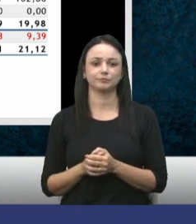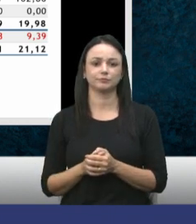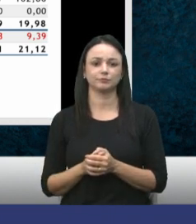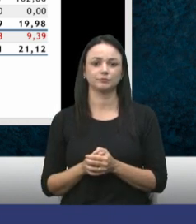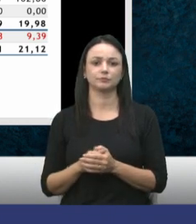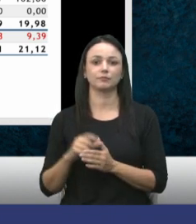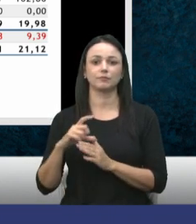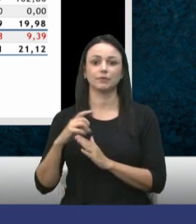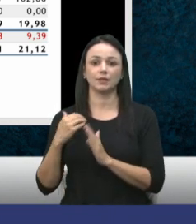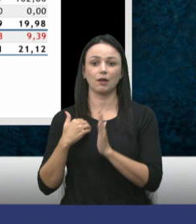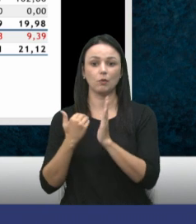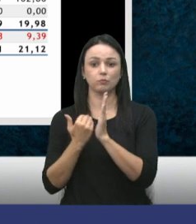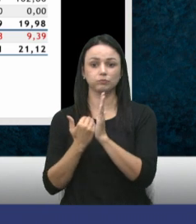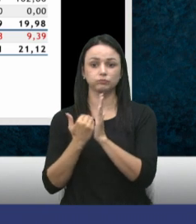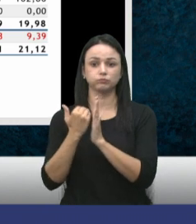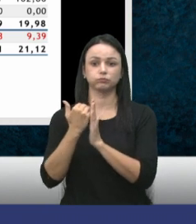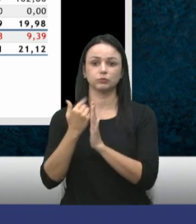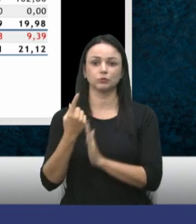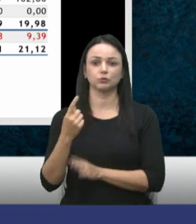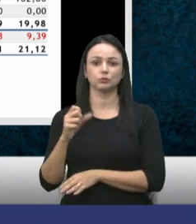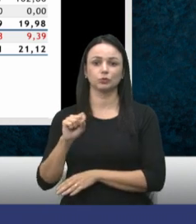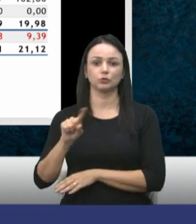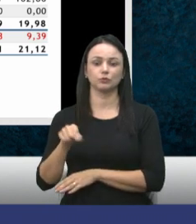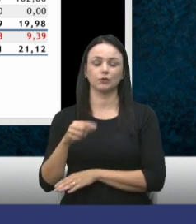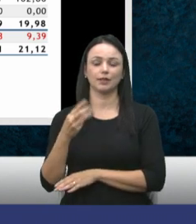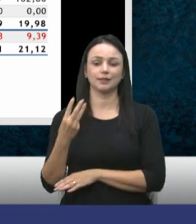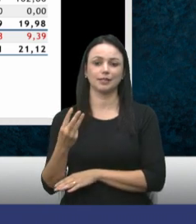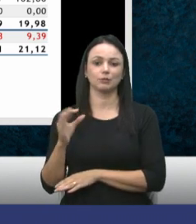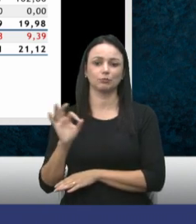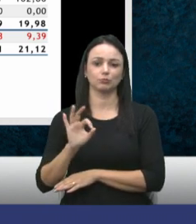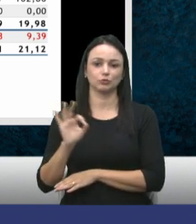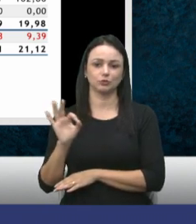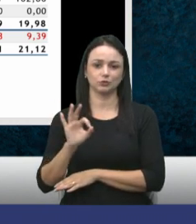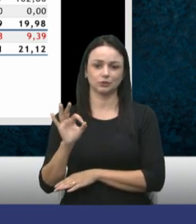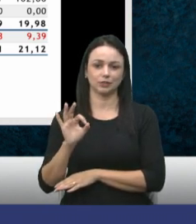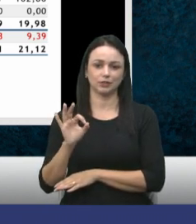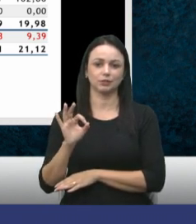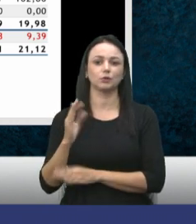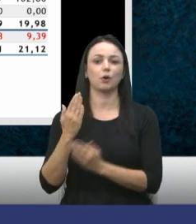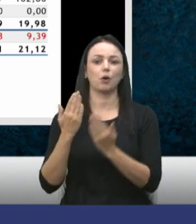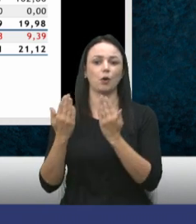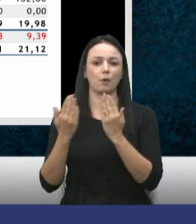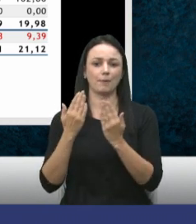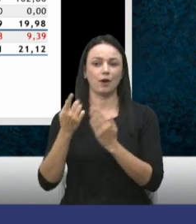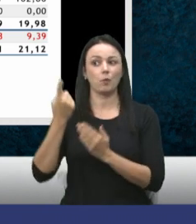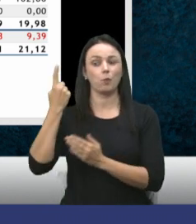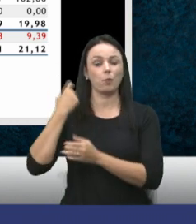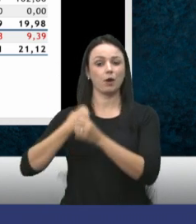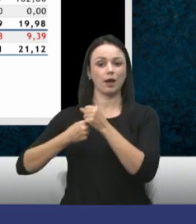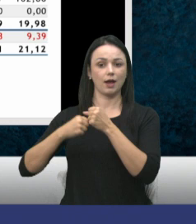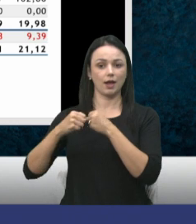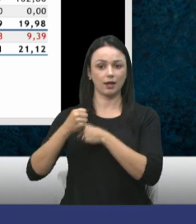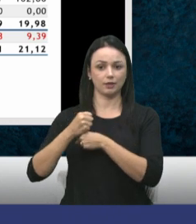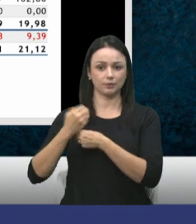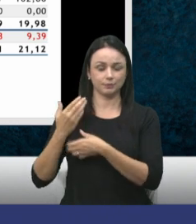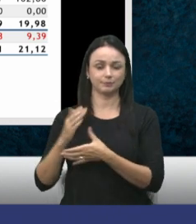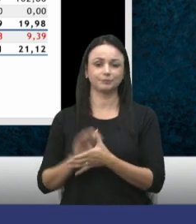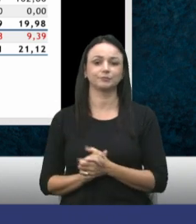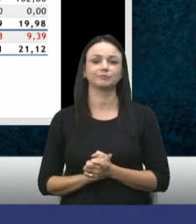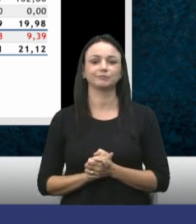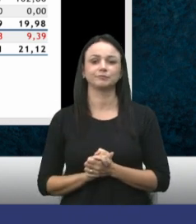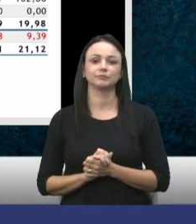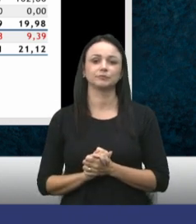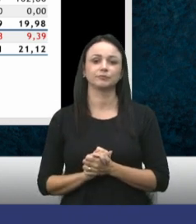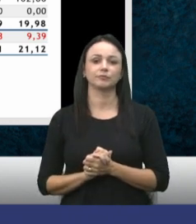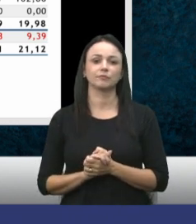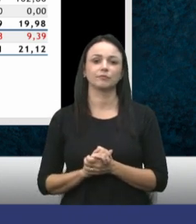Um aumento de 18,3% em relação a 2023, quanto às receitas correntes.